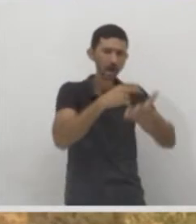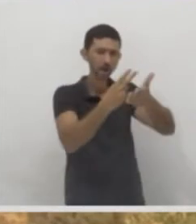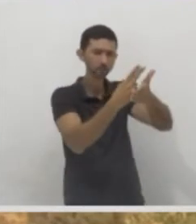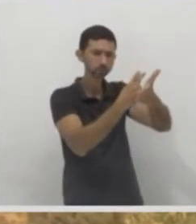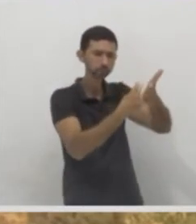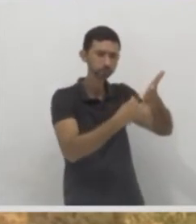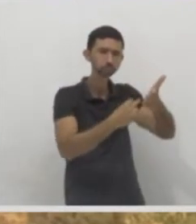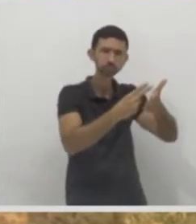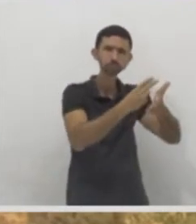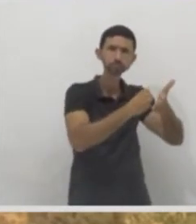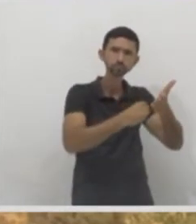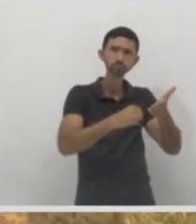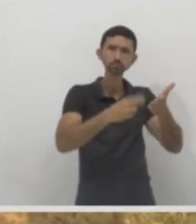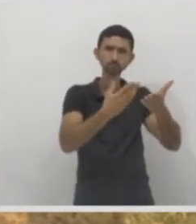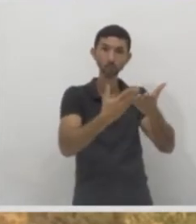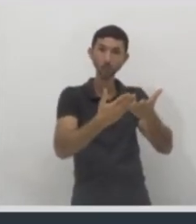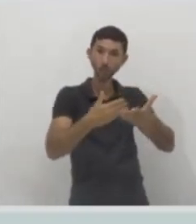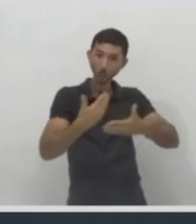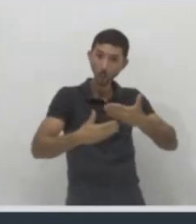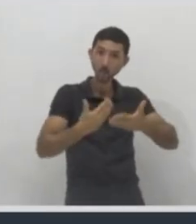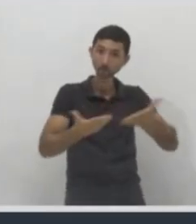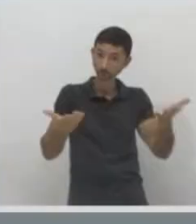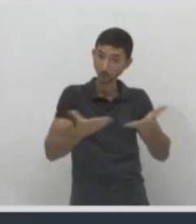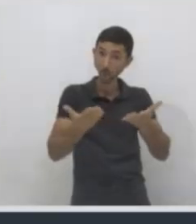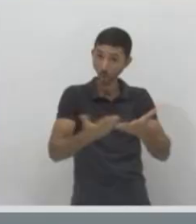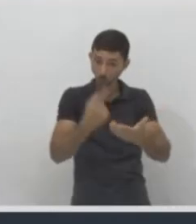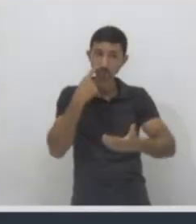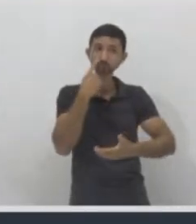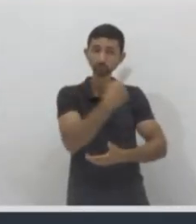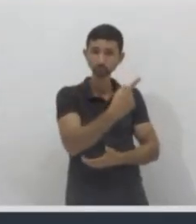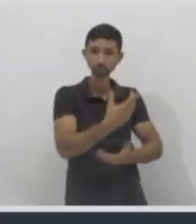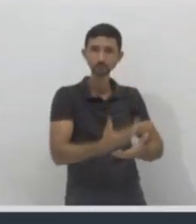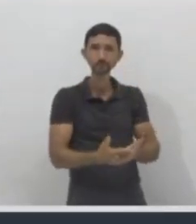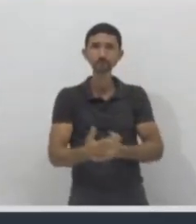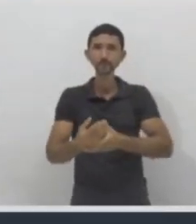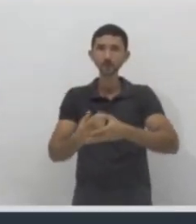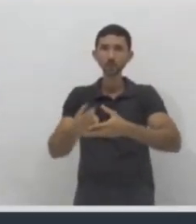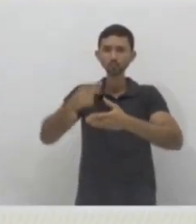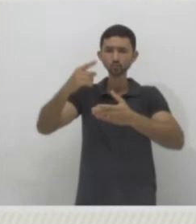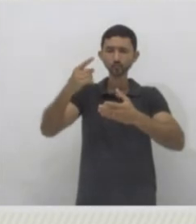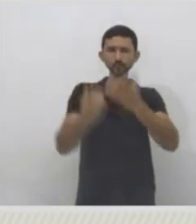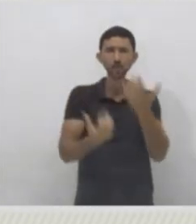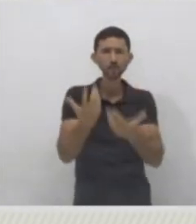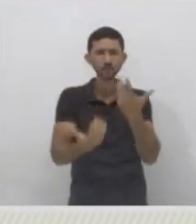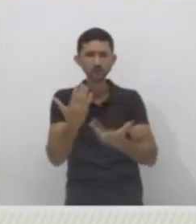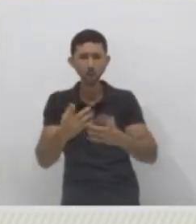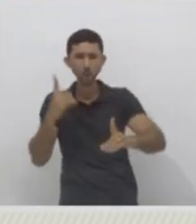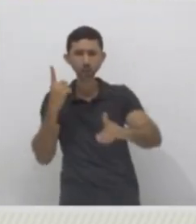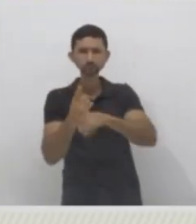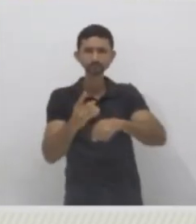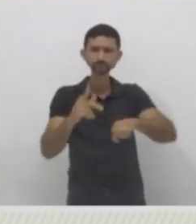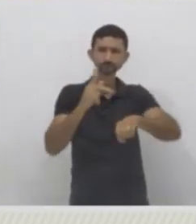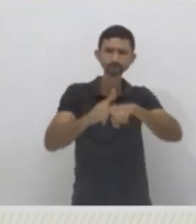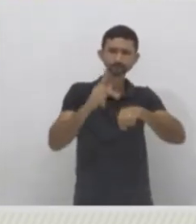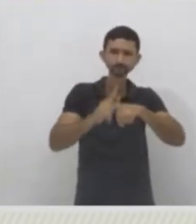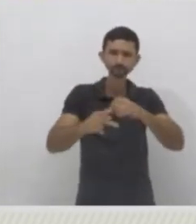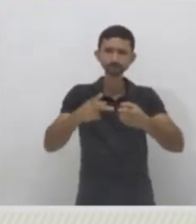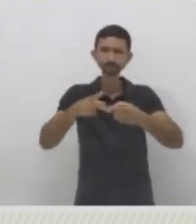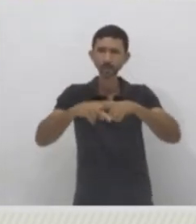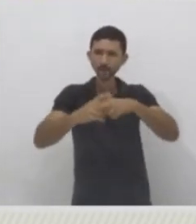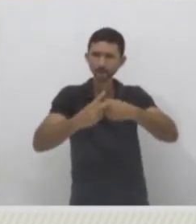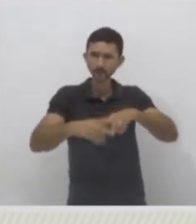continuem existindo até hoje? No Paleolítico, o fogo foi descoberto e as primeiras ferramentas de pedra foram